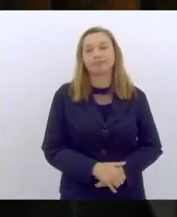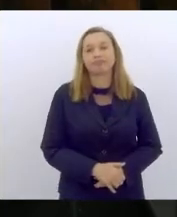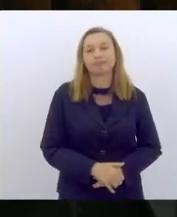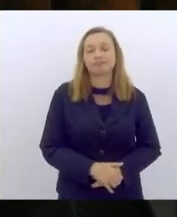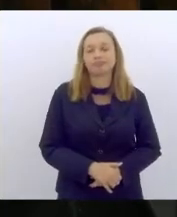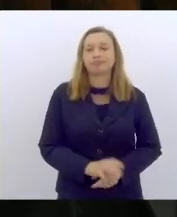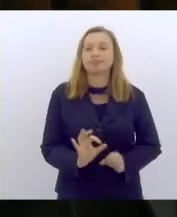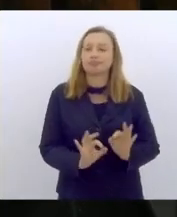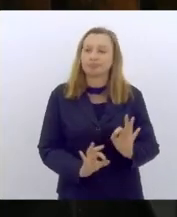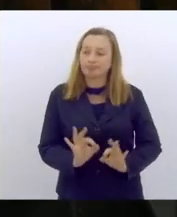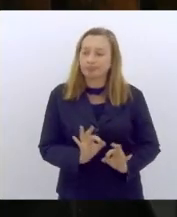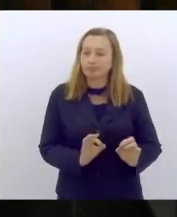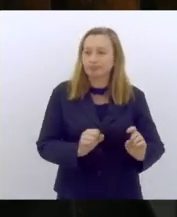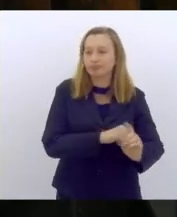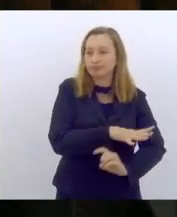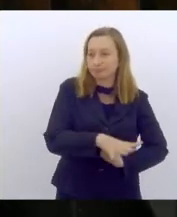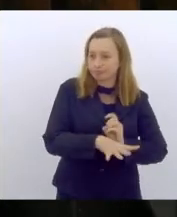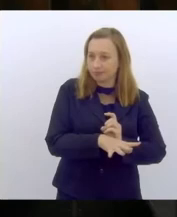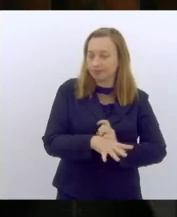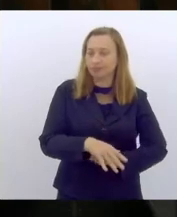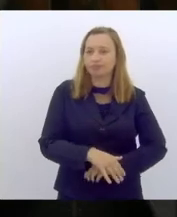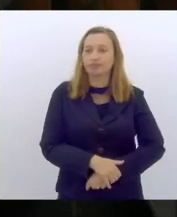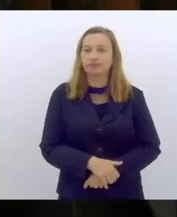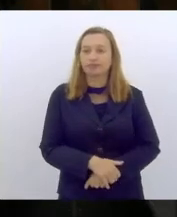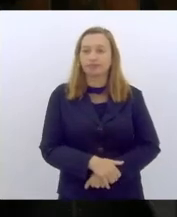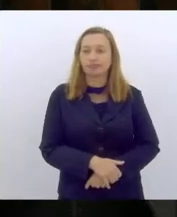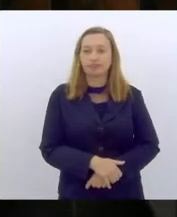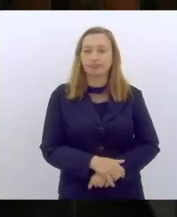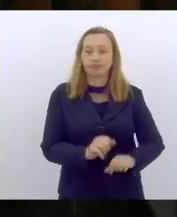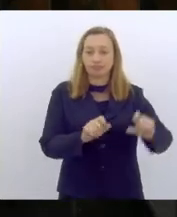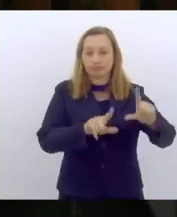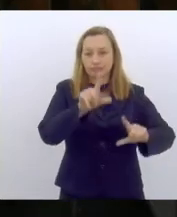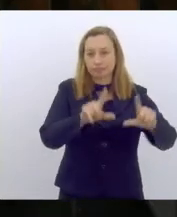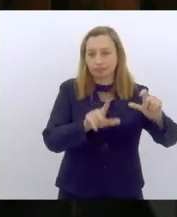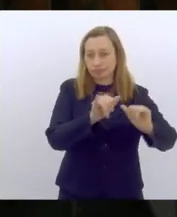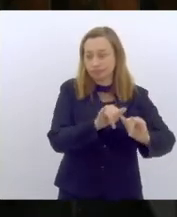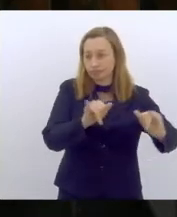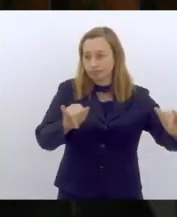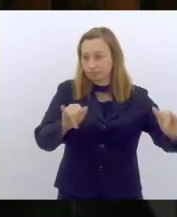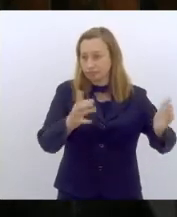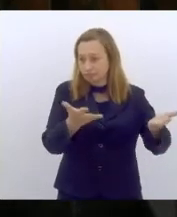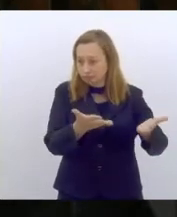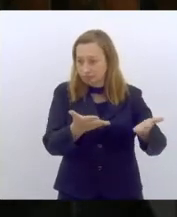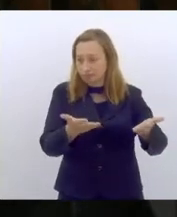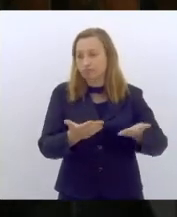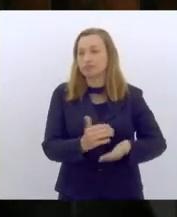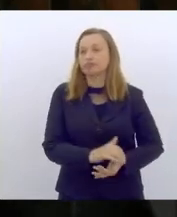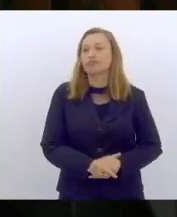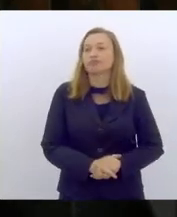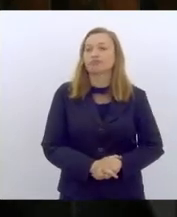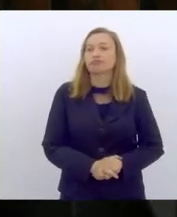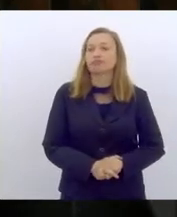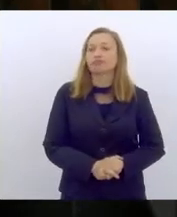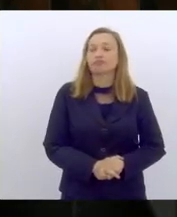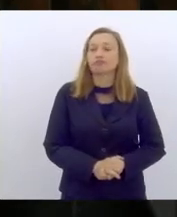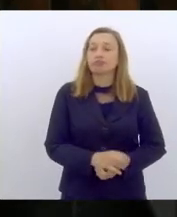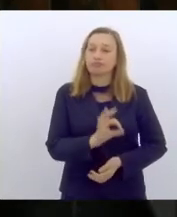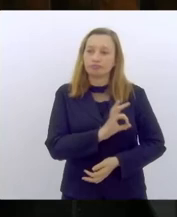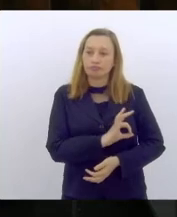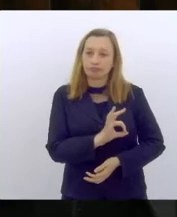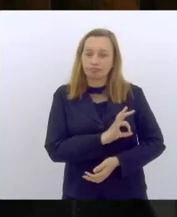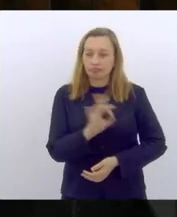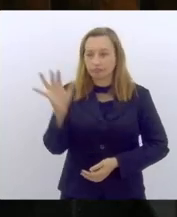e as organizações sociais então nas páginas de hoje das operações da polícia